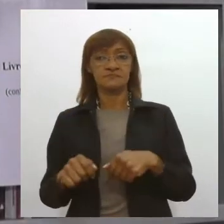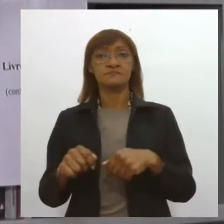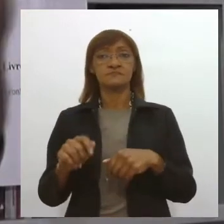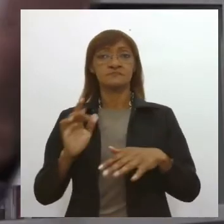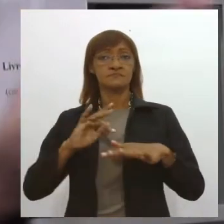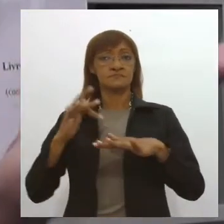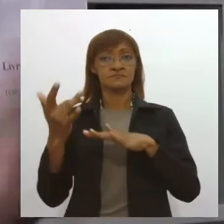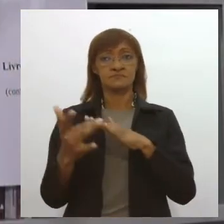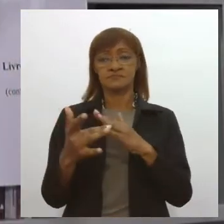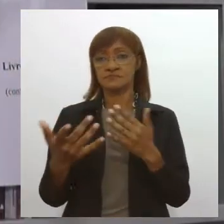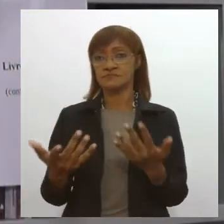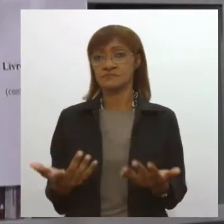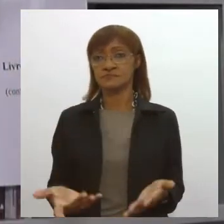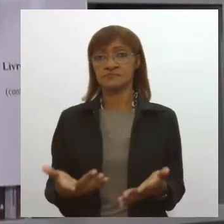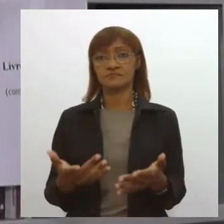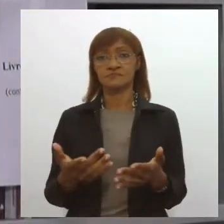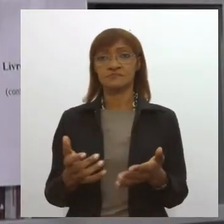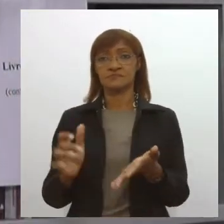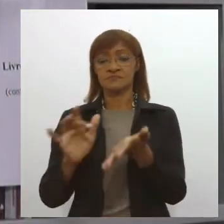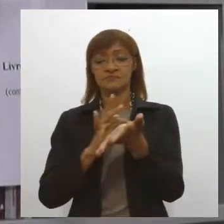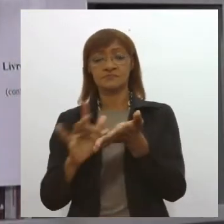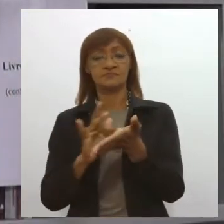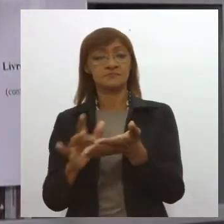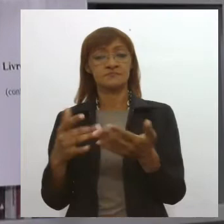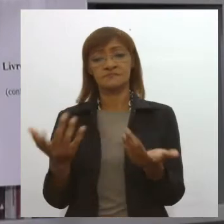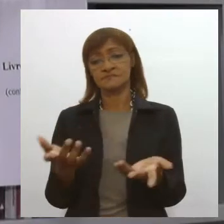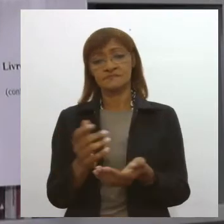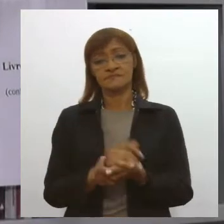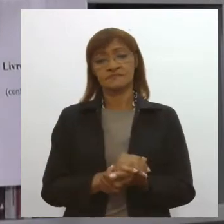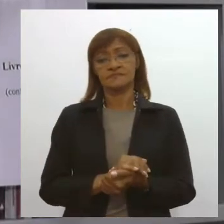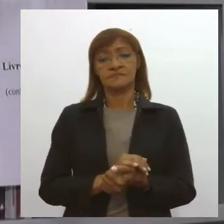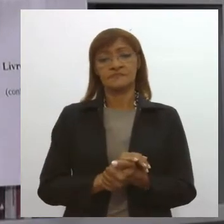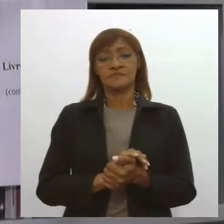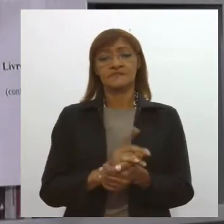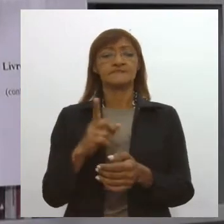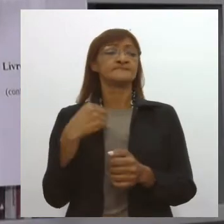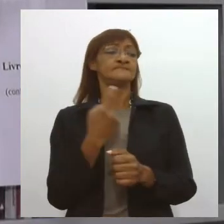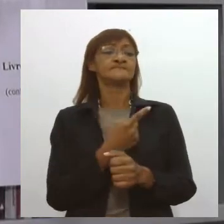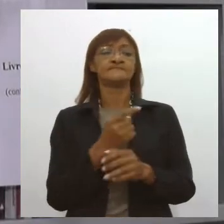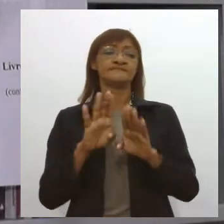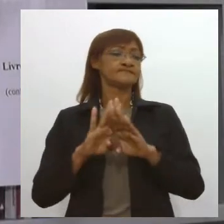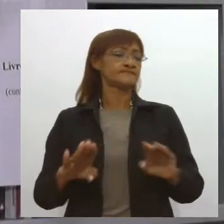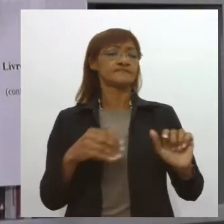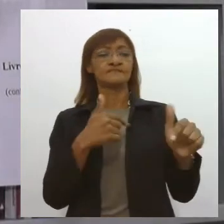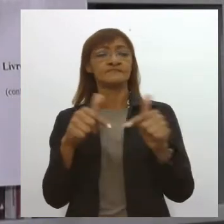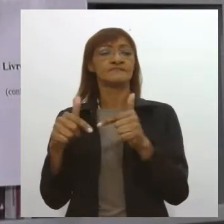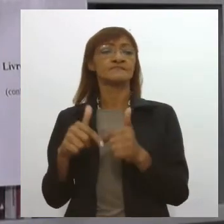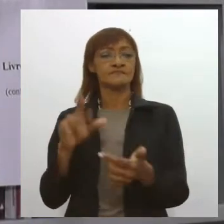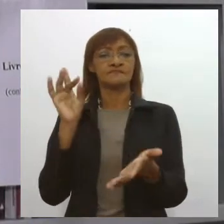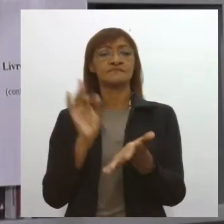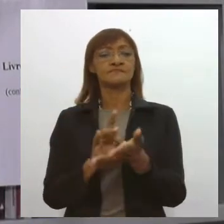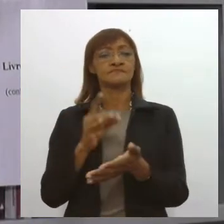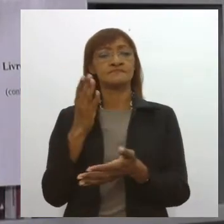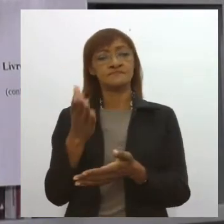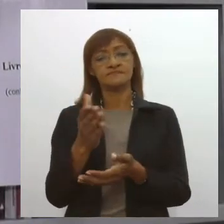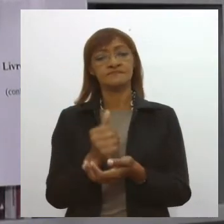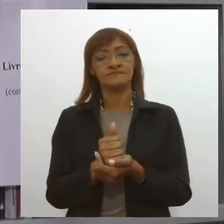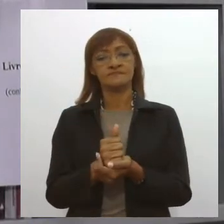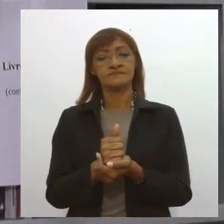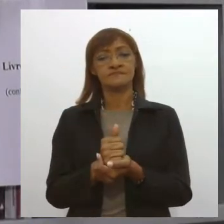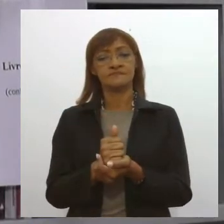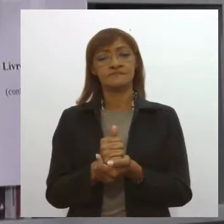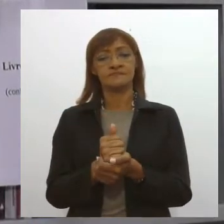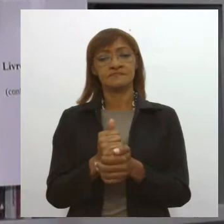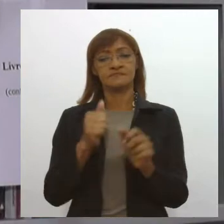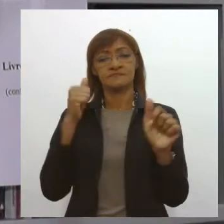ela pode estar numa rede social, né? Então nós estamos trabalhando isso. Então nosso foco de fato é